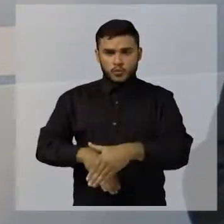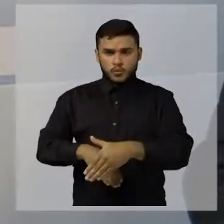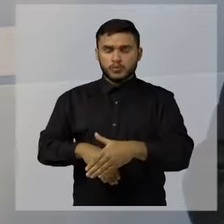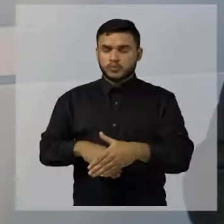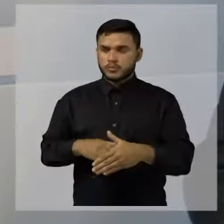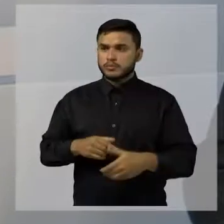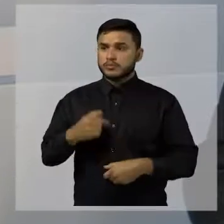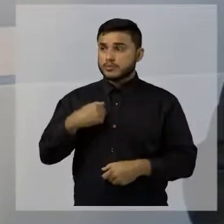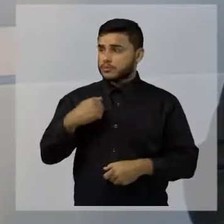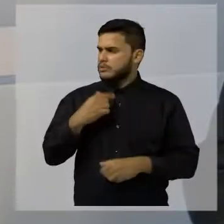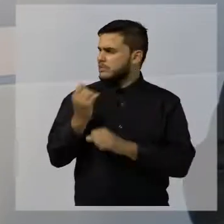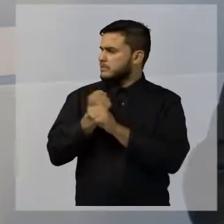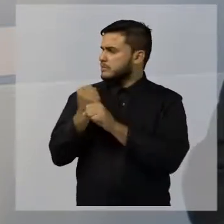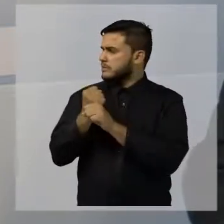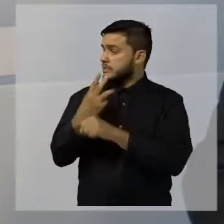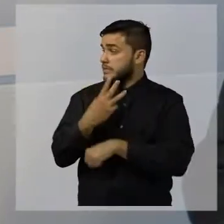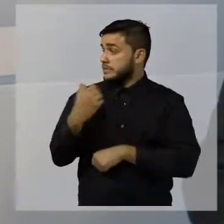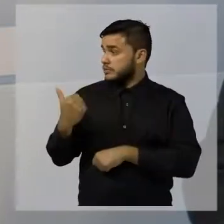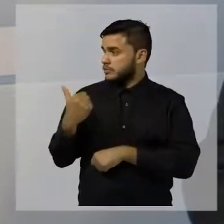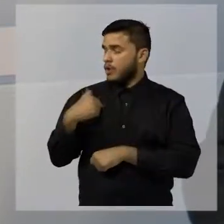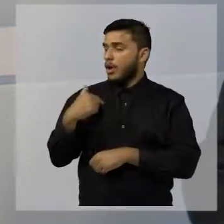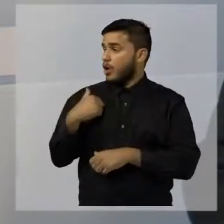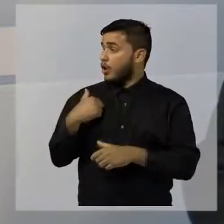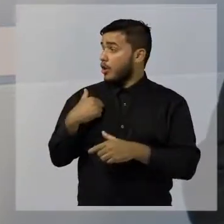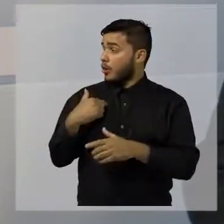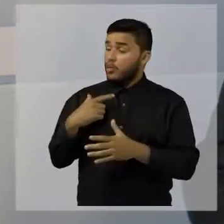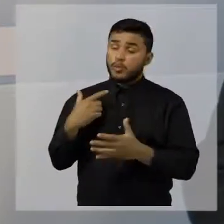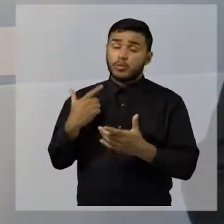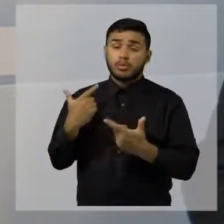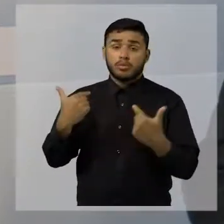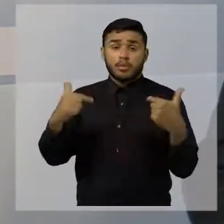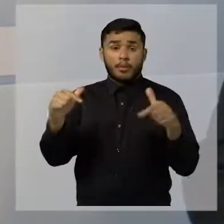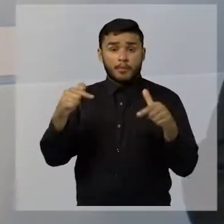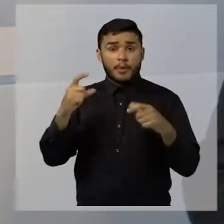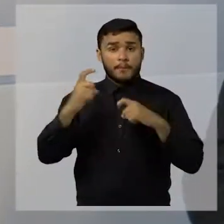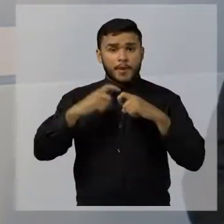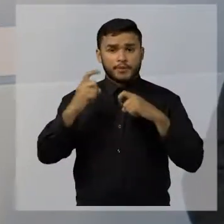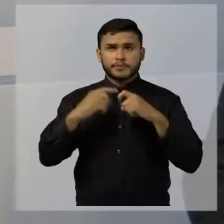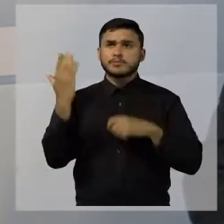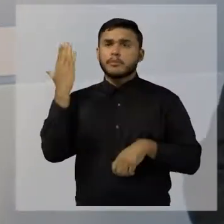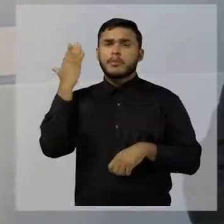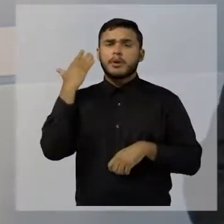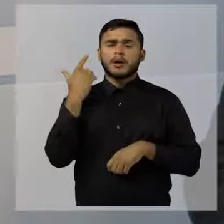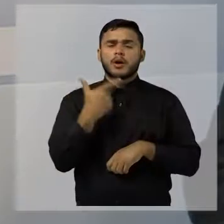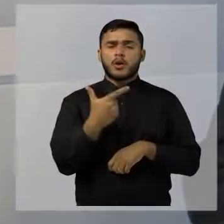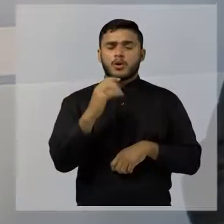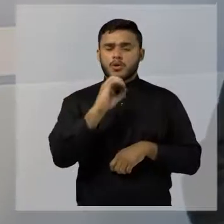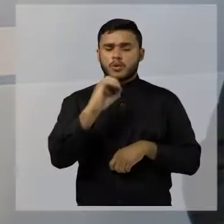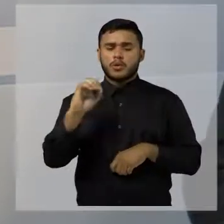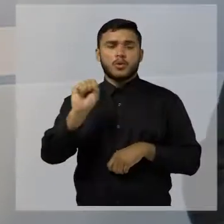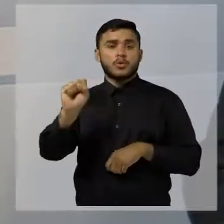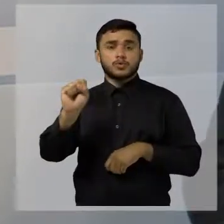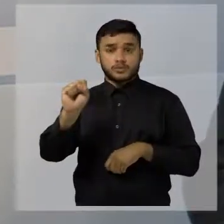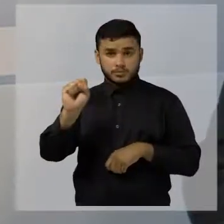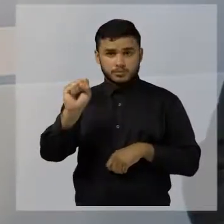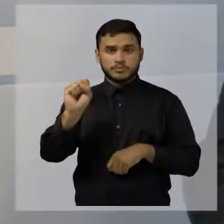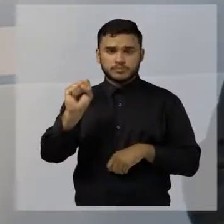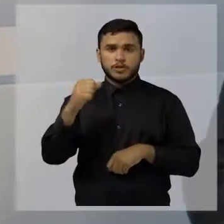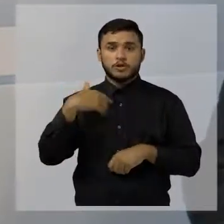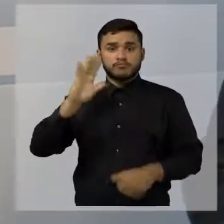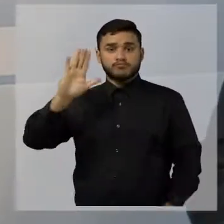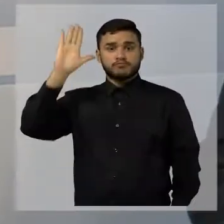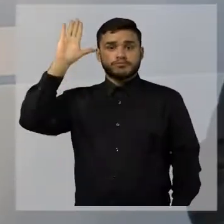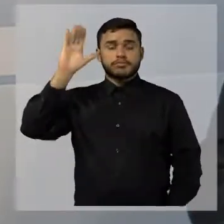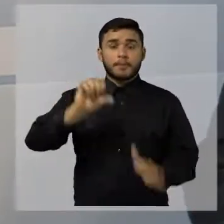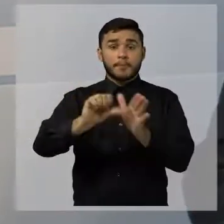sou médico há 31 anos, e eu entrei na política em 2008, me candidatei pela primeira vez, estimulado pelo Padre Batista, nosso pároco